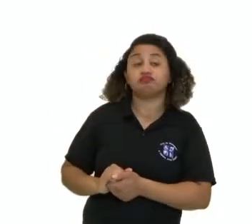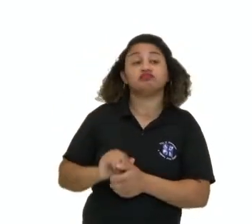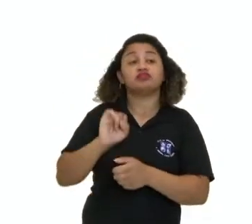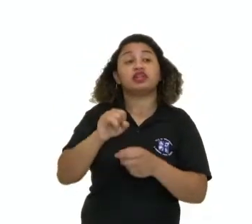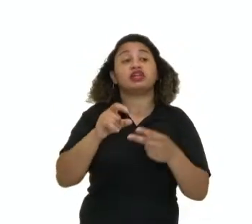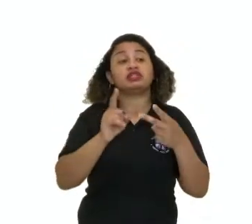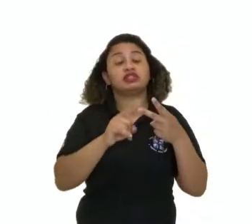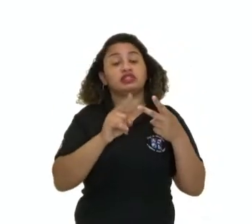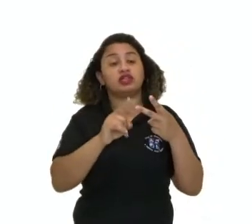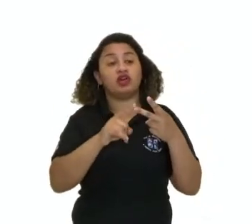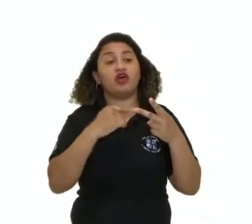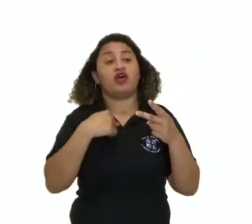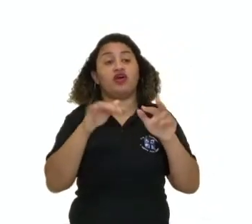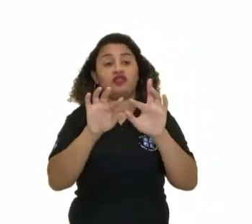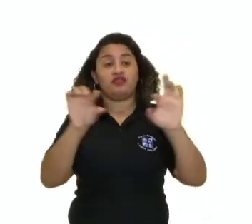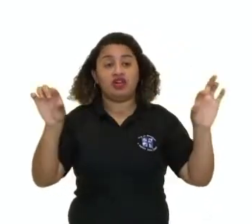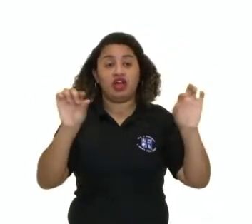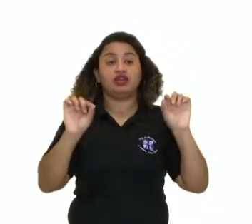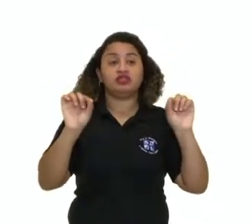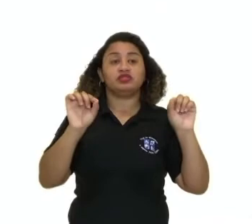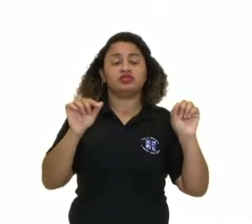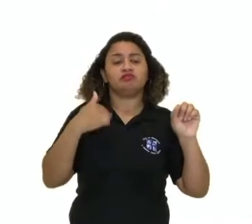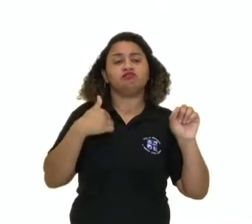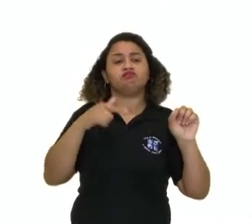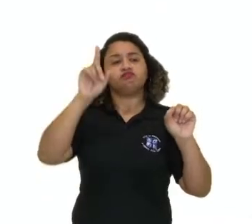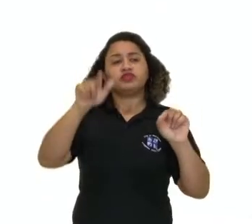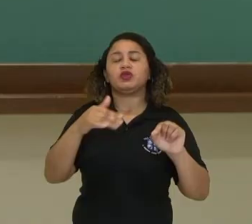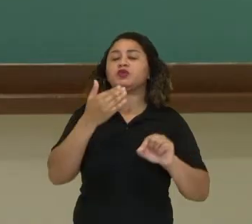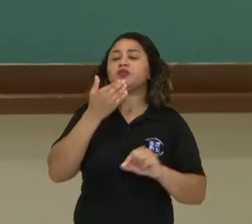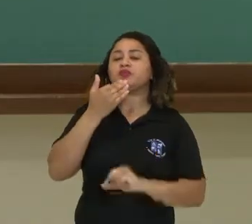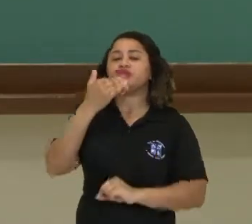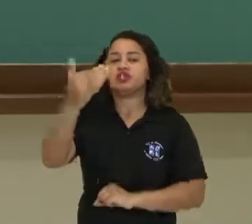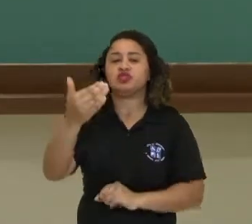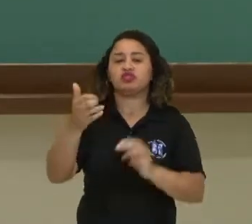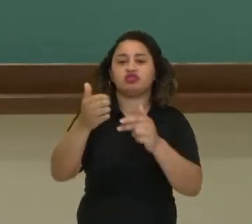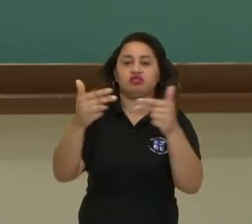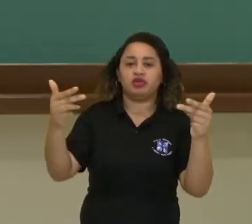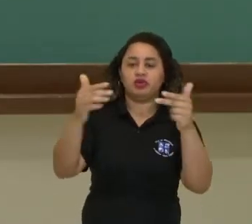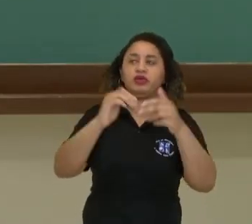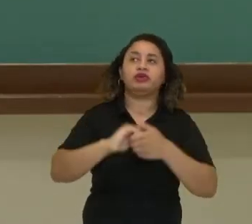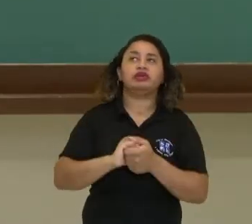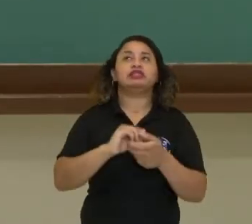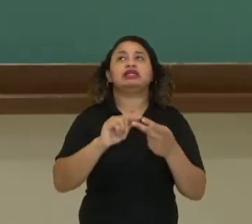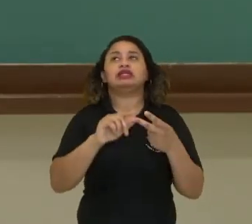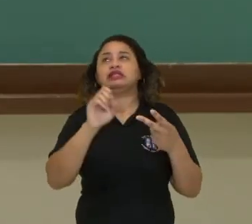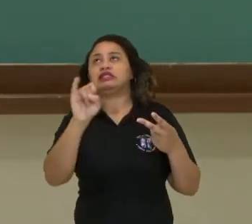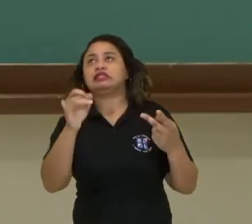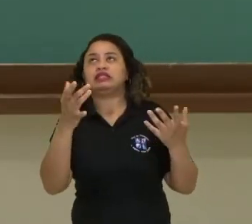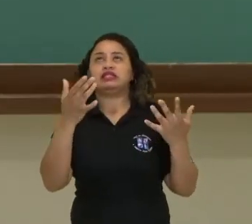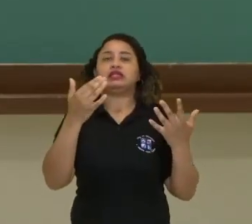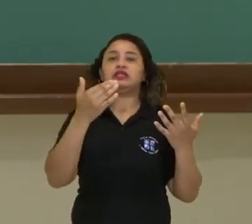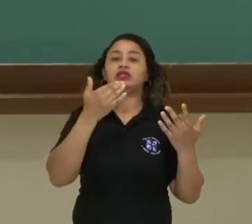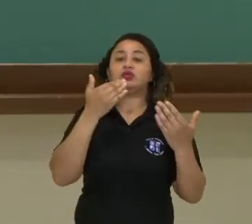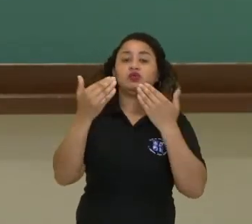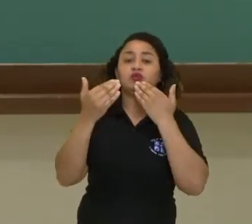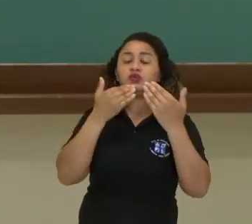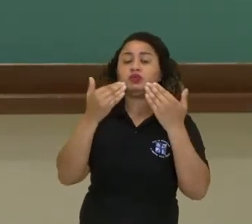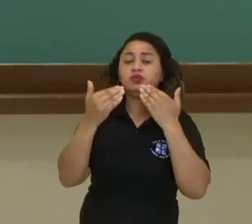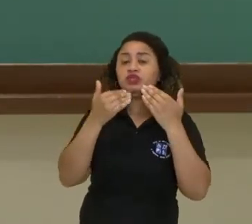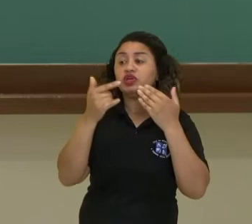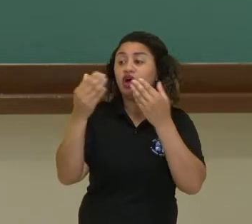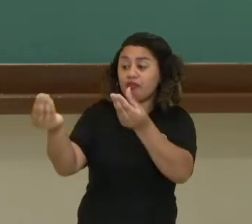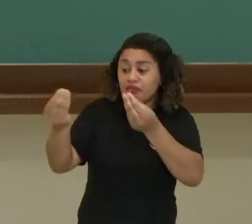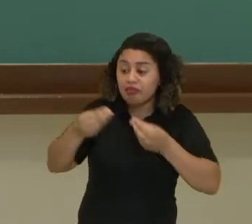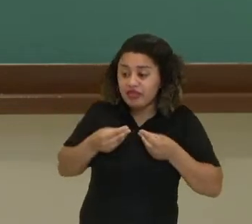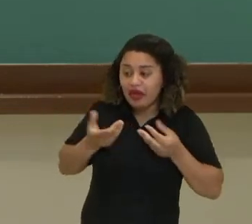interativa essa aqui é importante quando eu tô pedindo alguma coisa para alguém por exemplo eu vou pedir para alguém